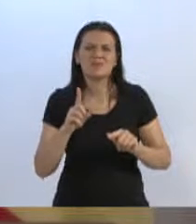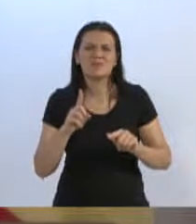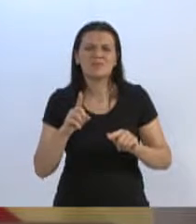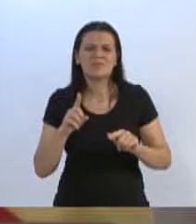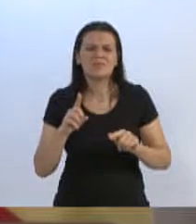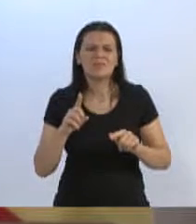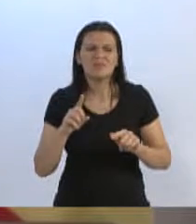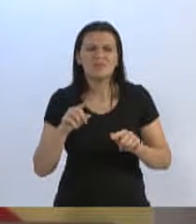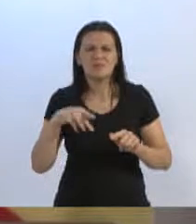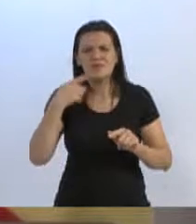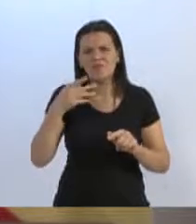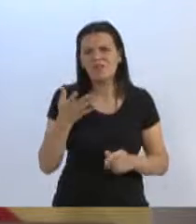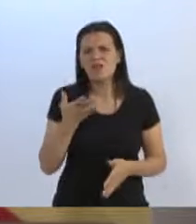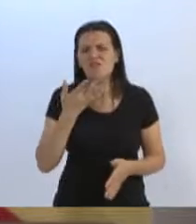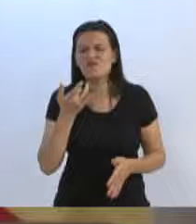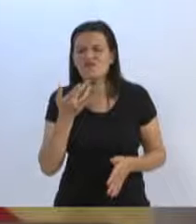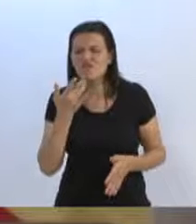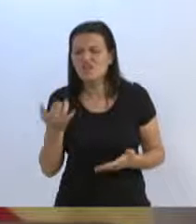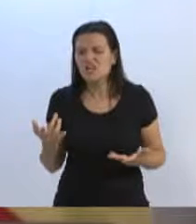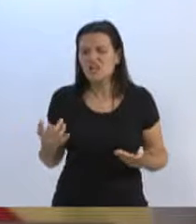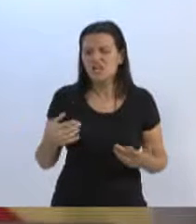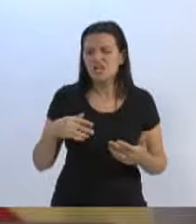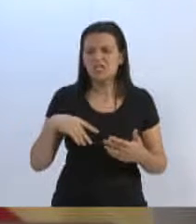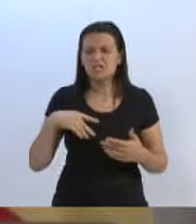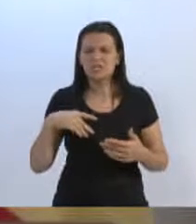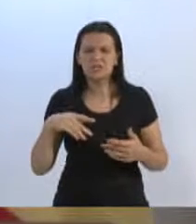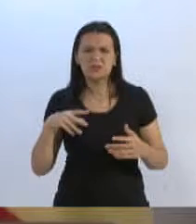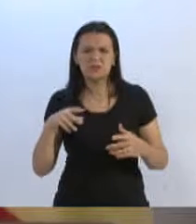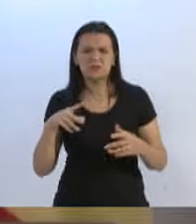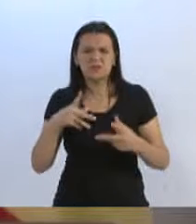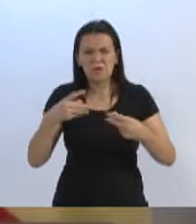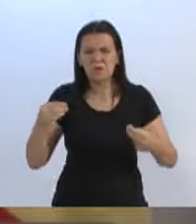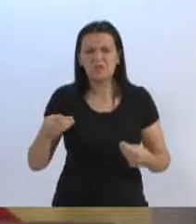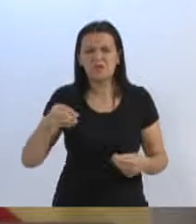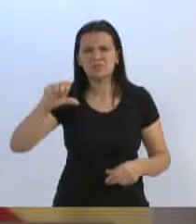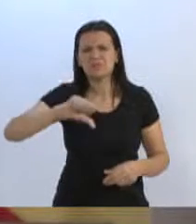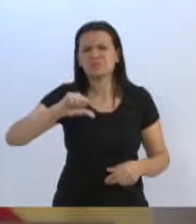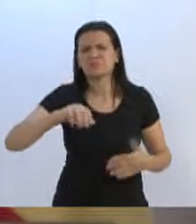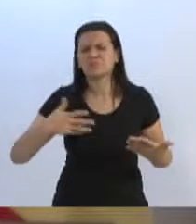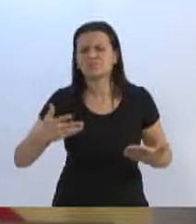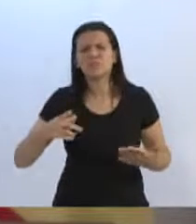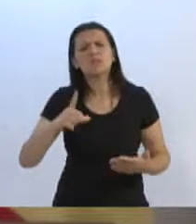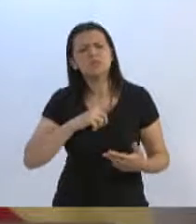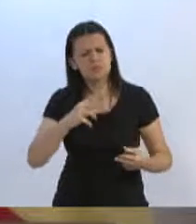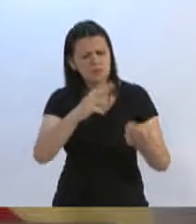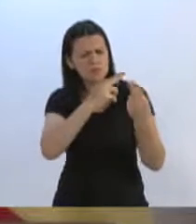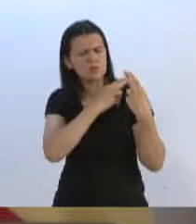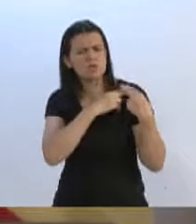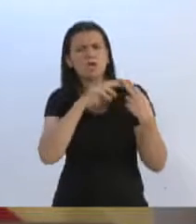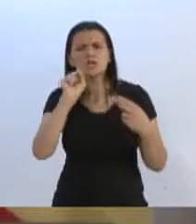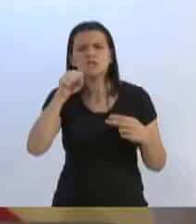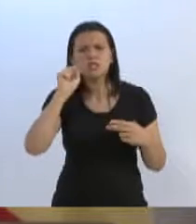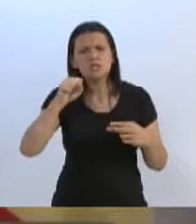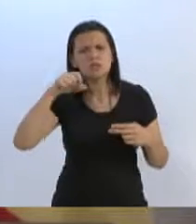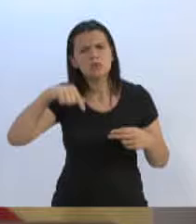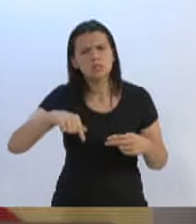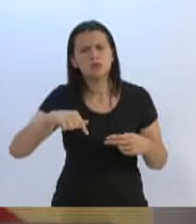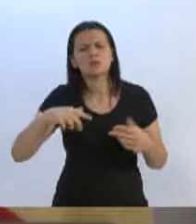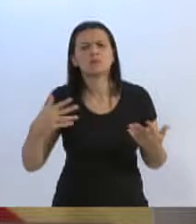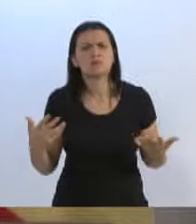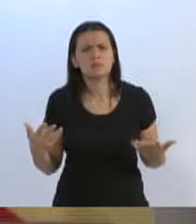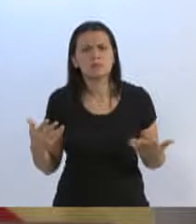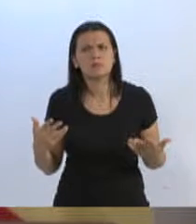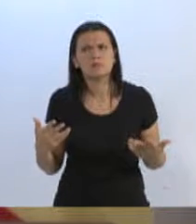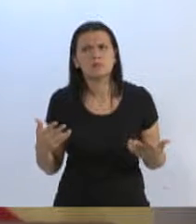do discurso fácil e não estarei à mercê do populismo barato. A gente tem que ter uma responsabilidade muito grande aqui das questões,